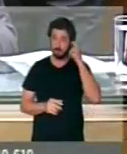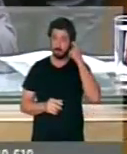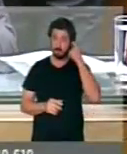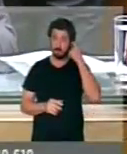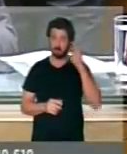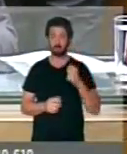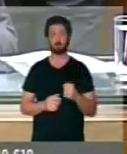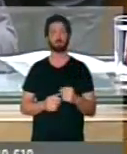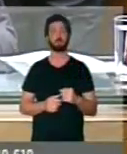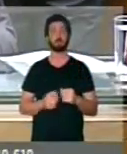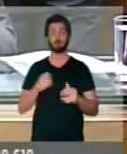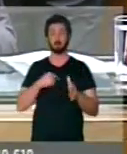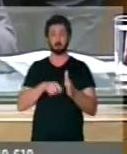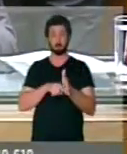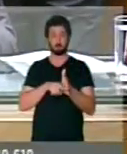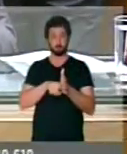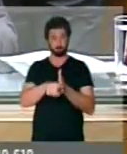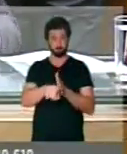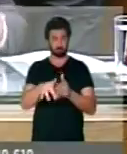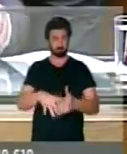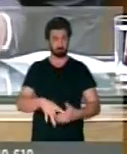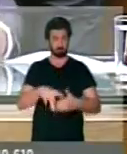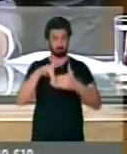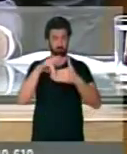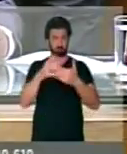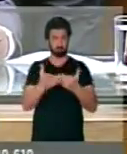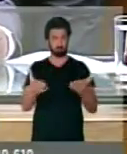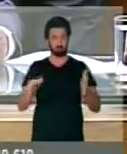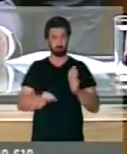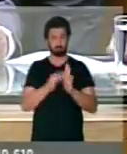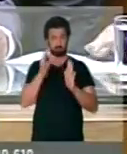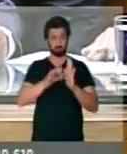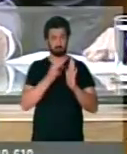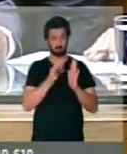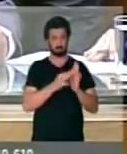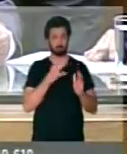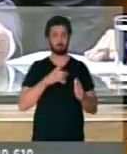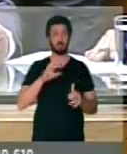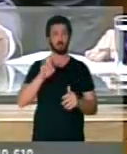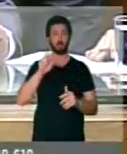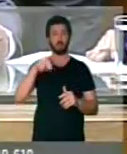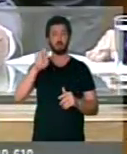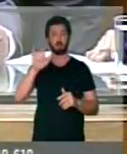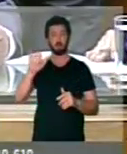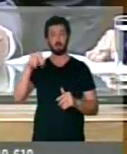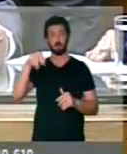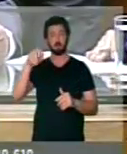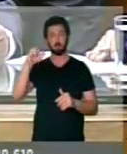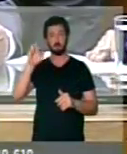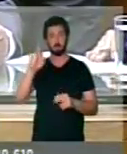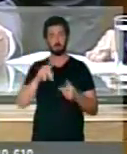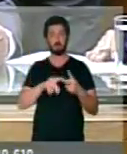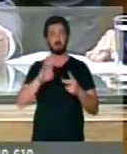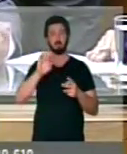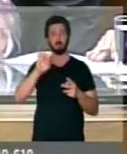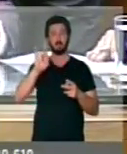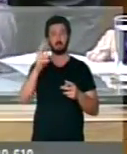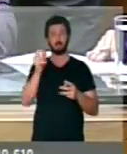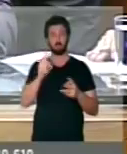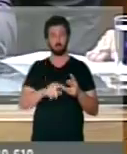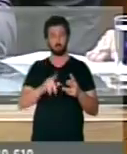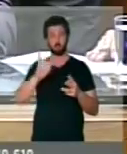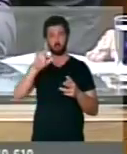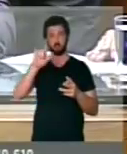Eu indago aos líderes que estão inscritos, Rony Neymer, Betinho Gomes e